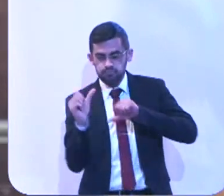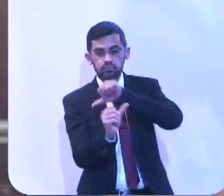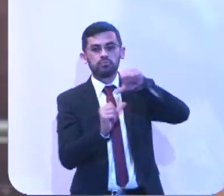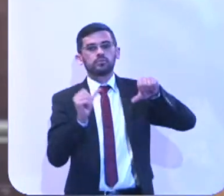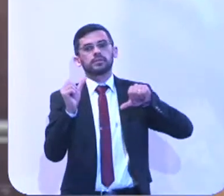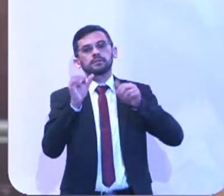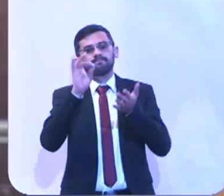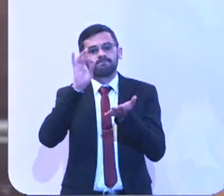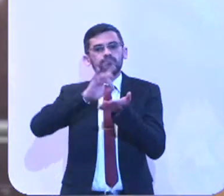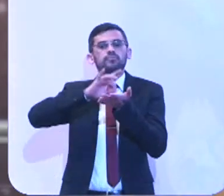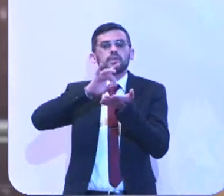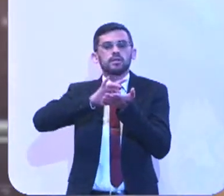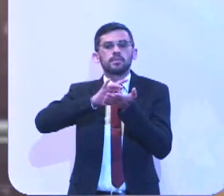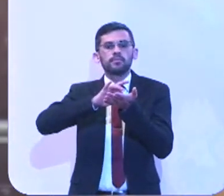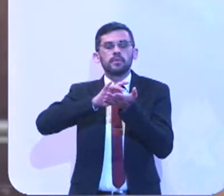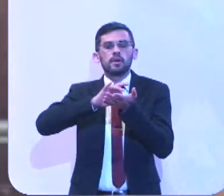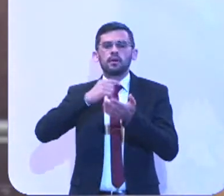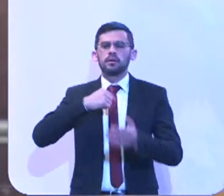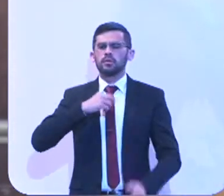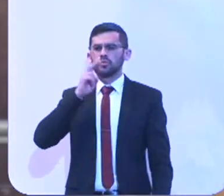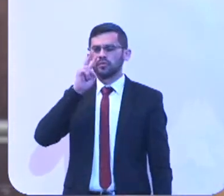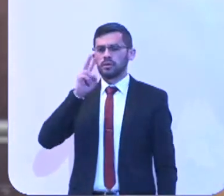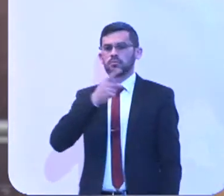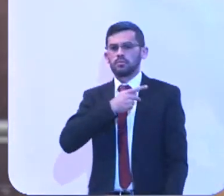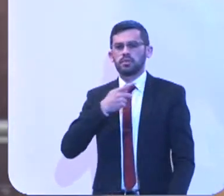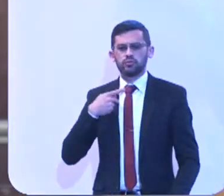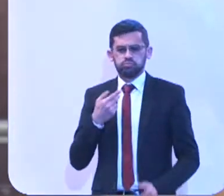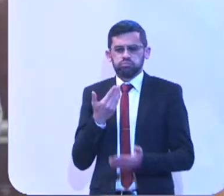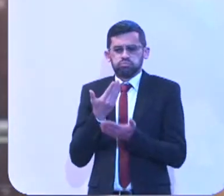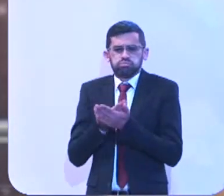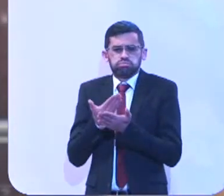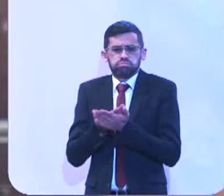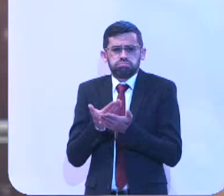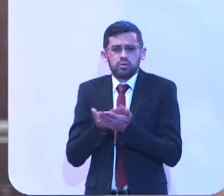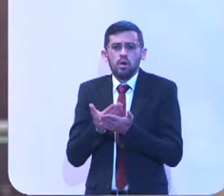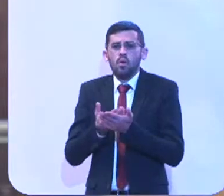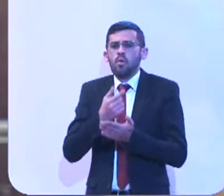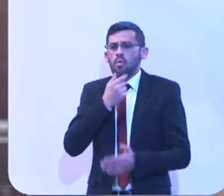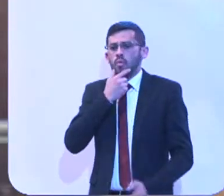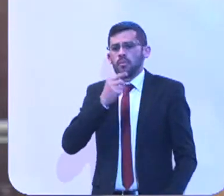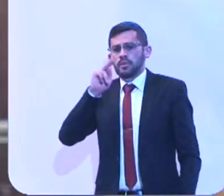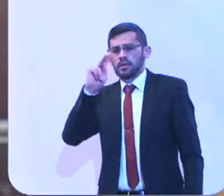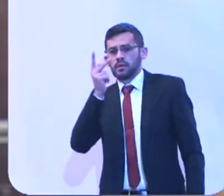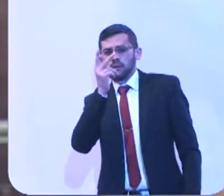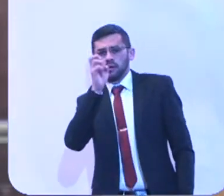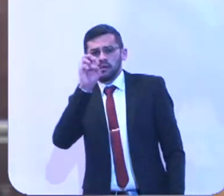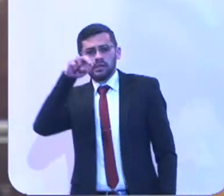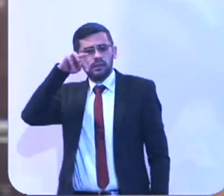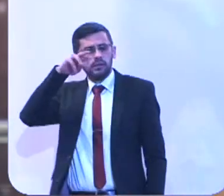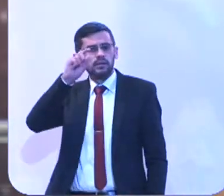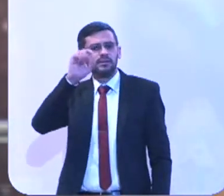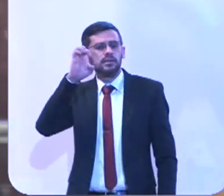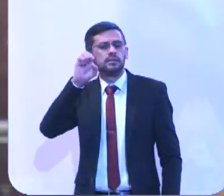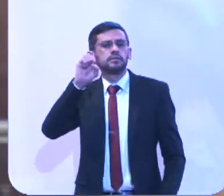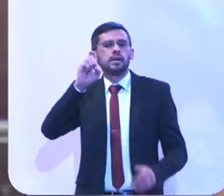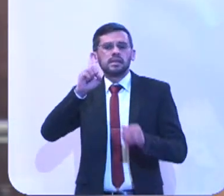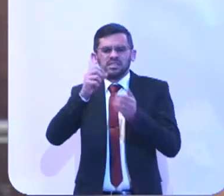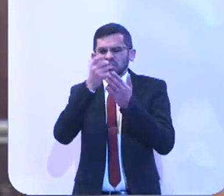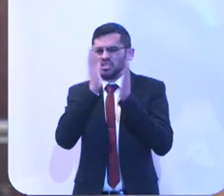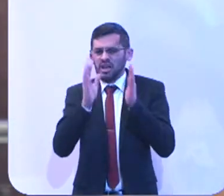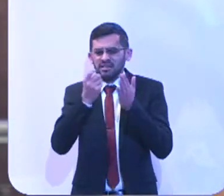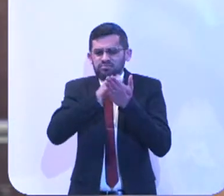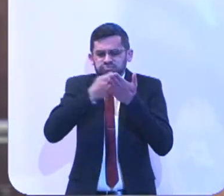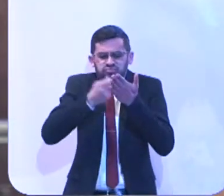transformados. Eu ouvi um pastor que é estudioso, pastor Hernandes Dias Lopes, estudioso da Bíblia, escreveu